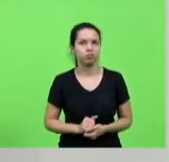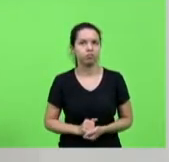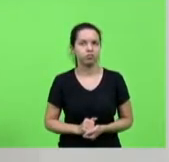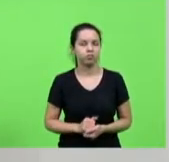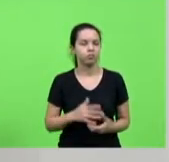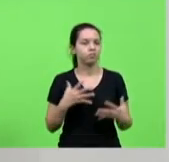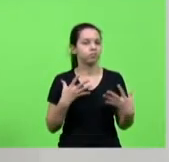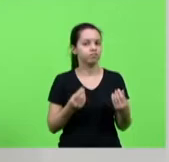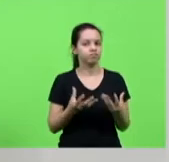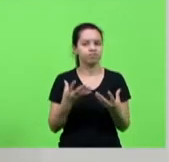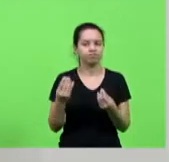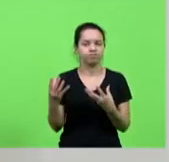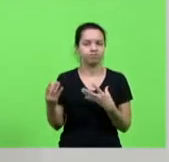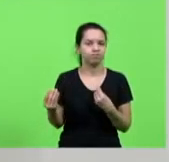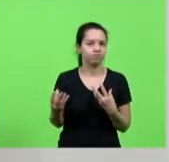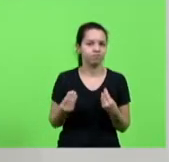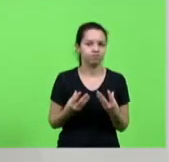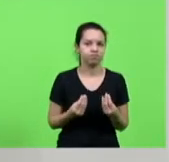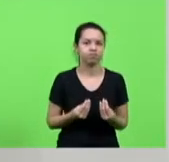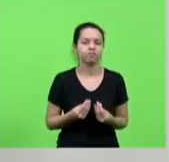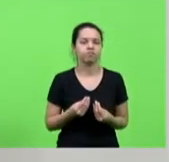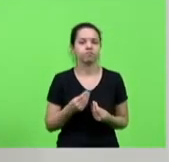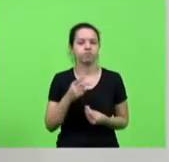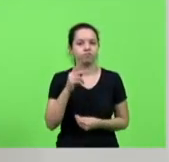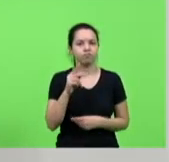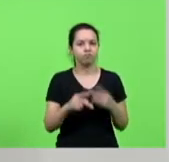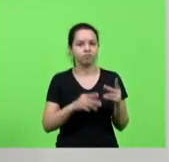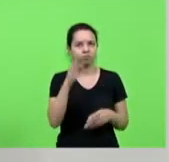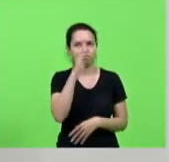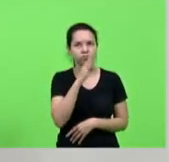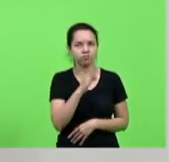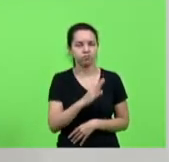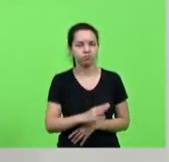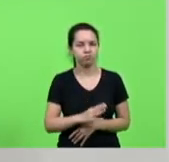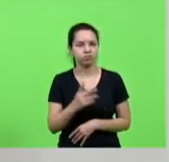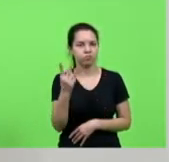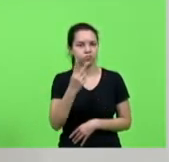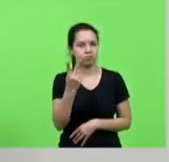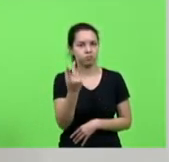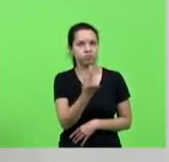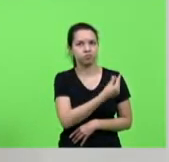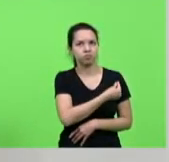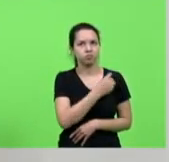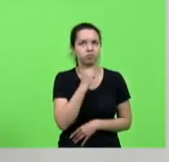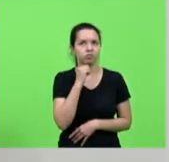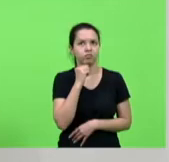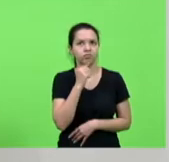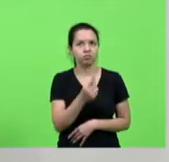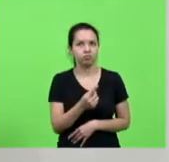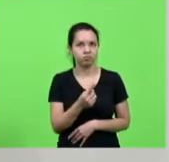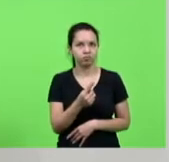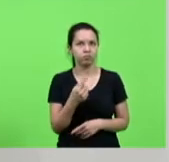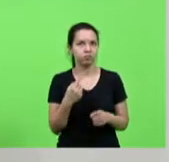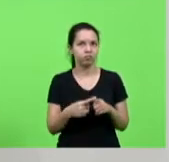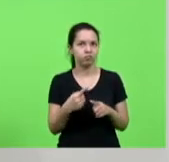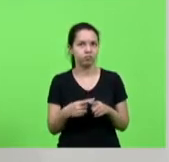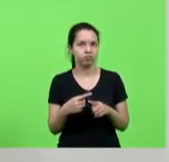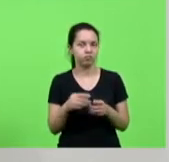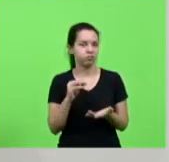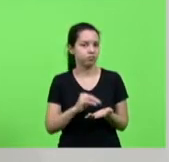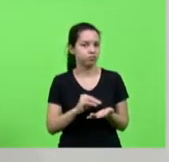Milhares de brasileiros não conseguem tomar a segunda dose da vacina por falta dos